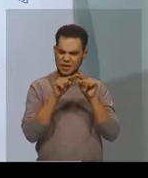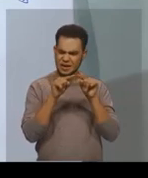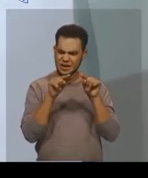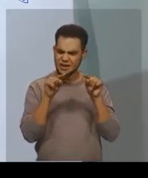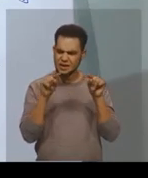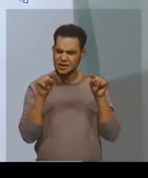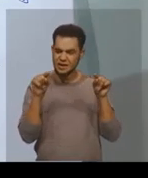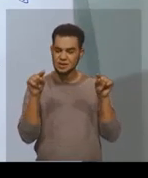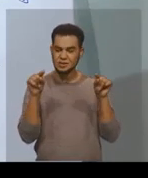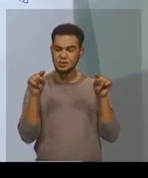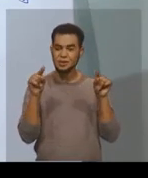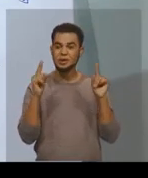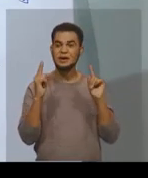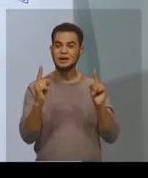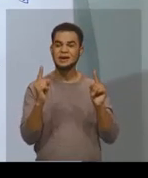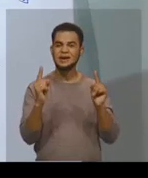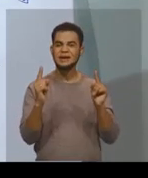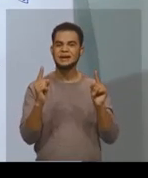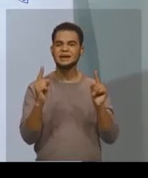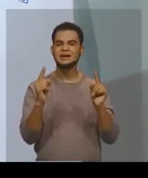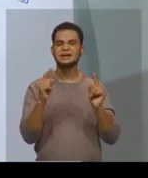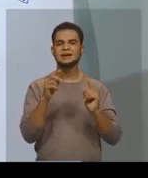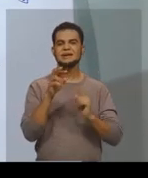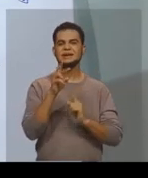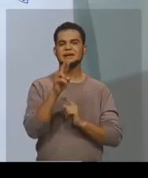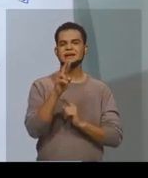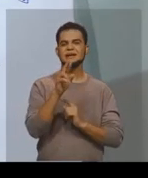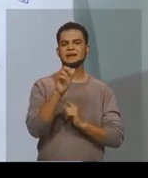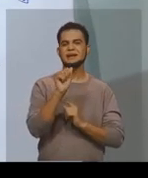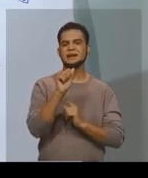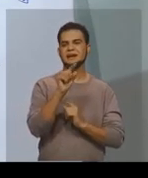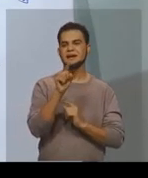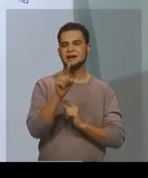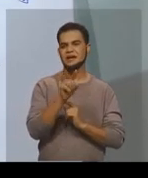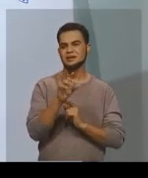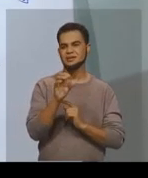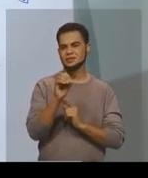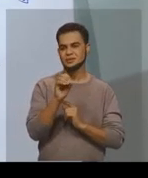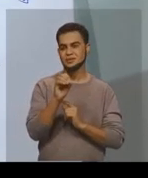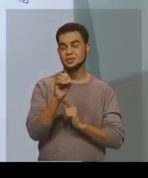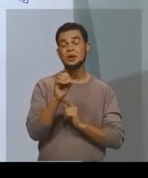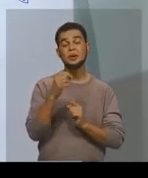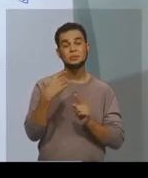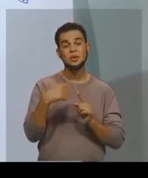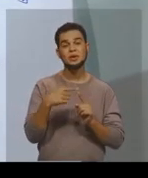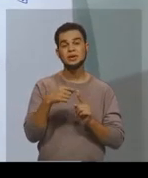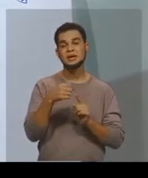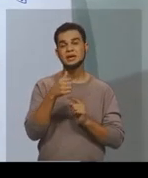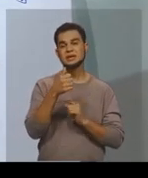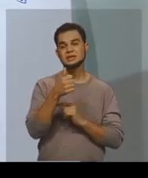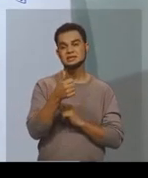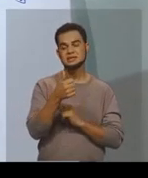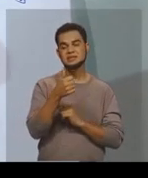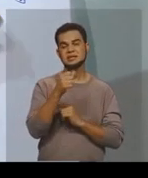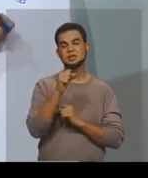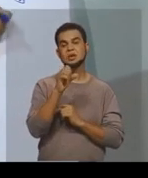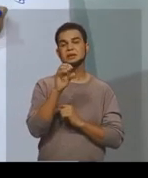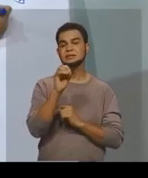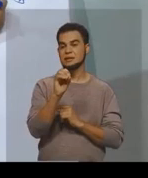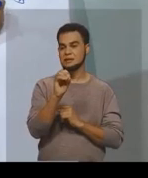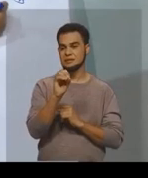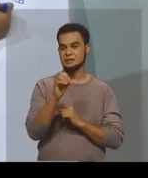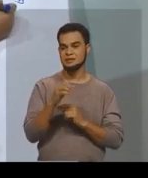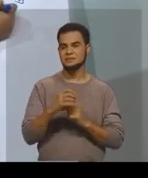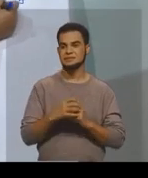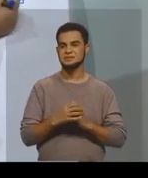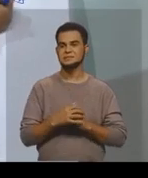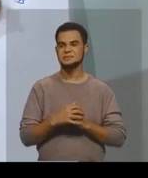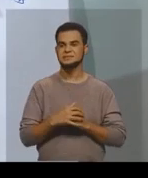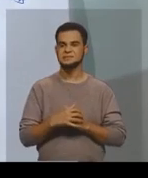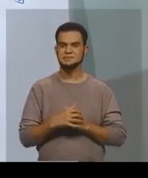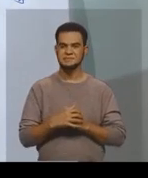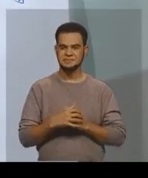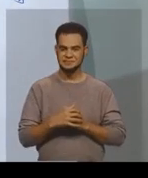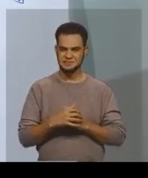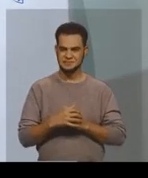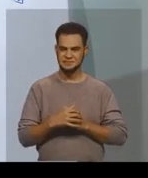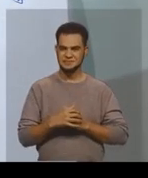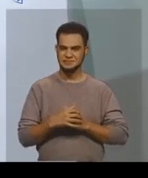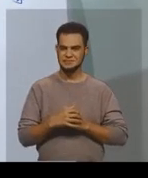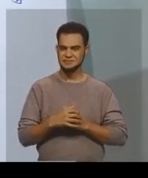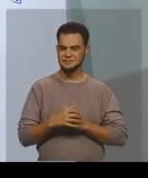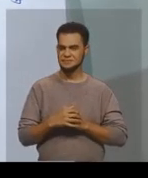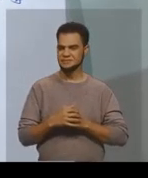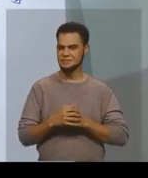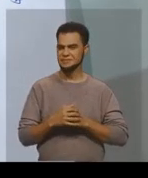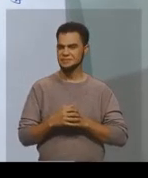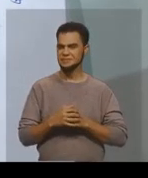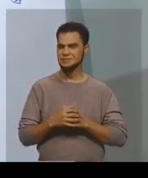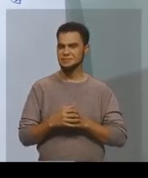o ângulo ali é um ângulo raso, que é um ângulo de 180 graus. Então, é um ângulo raso,